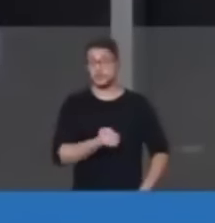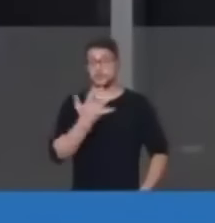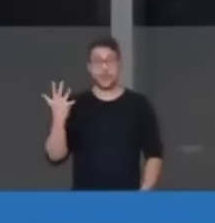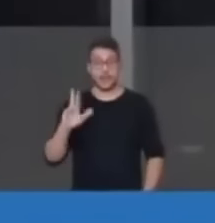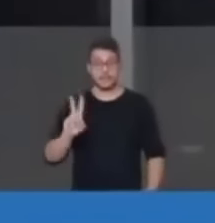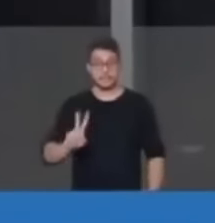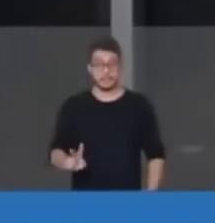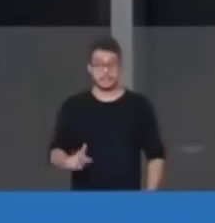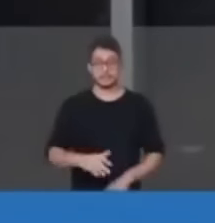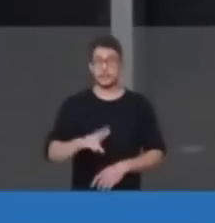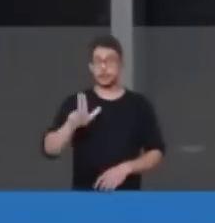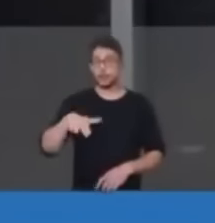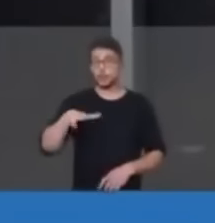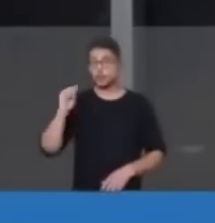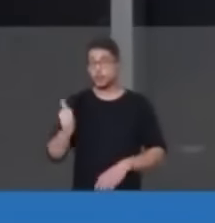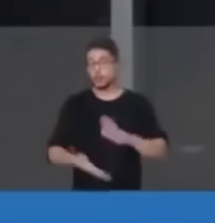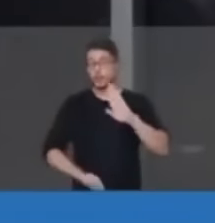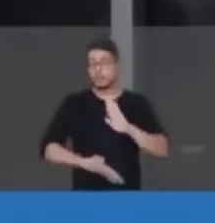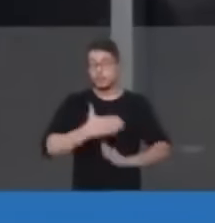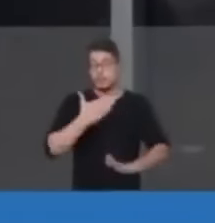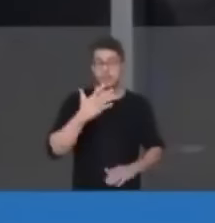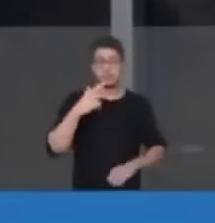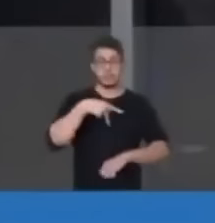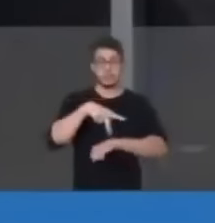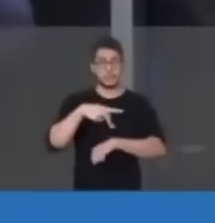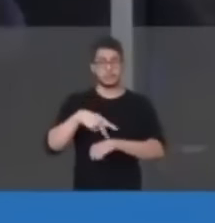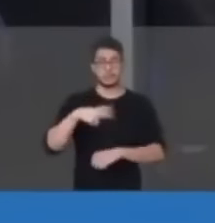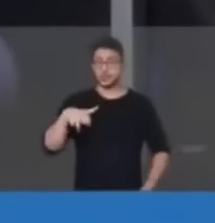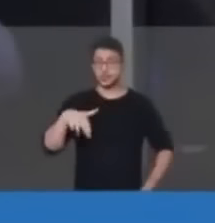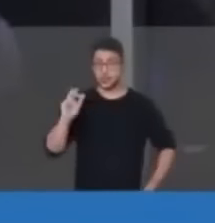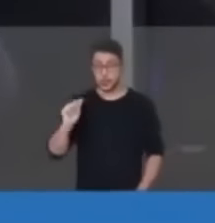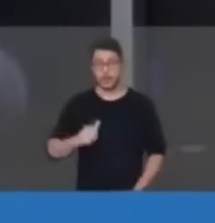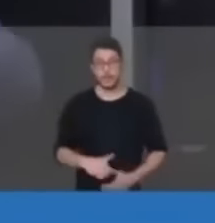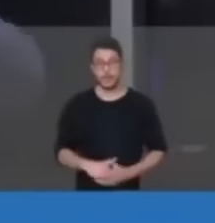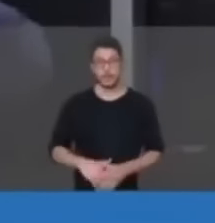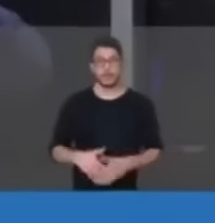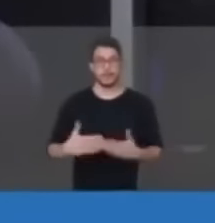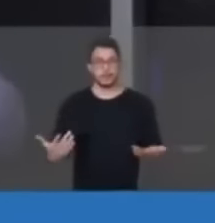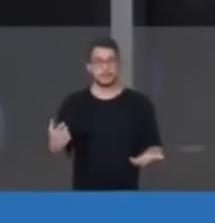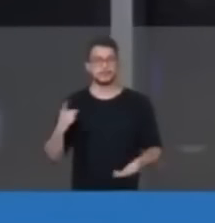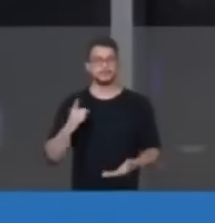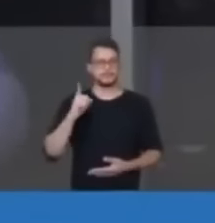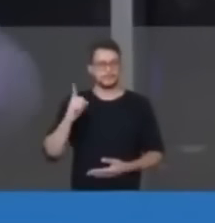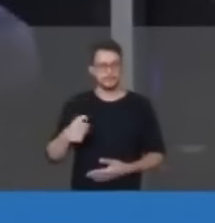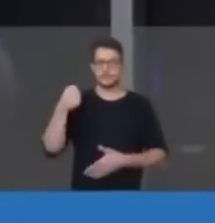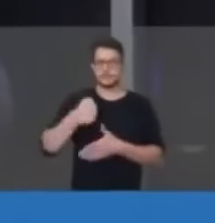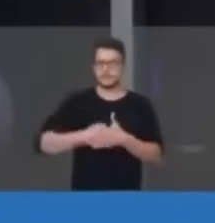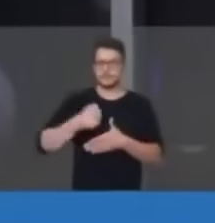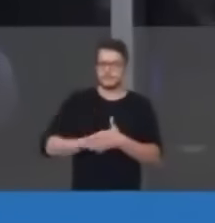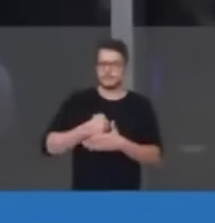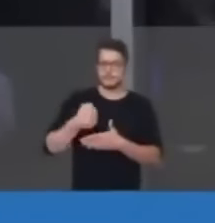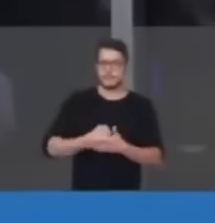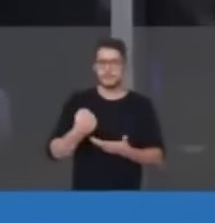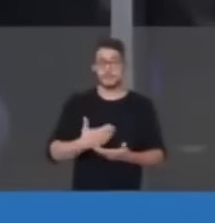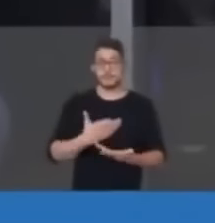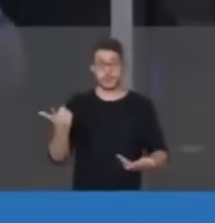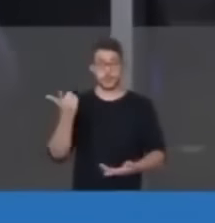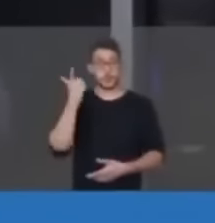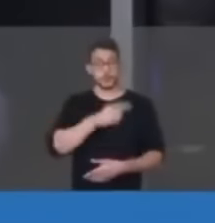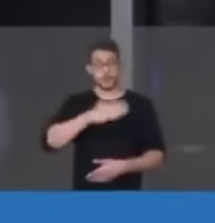ao contrário dos bolsonaristas que estão lá na Argentina Zé Dirceu lutou democraticamente e provou a sua